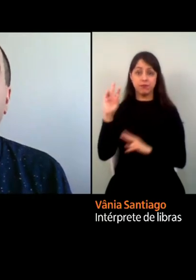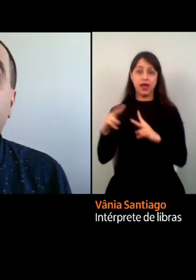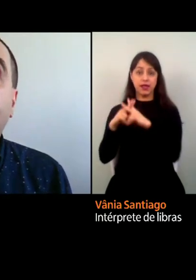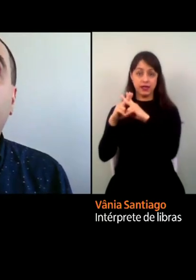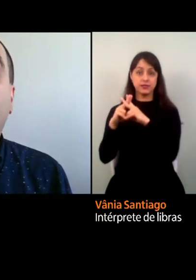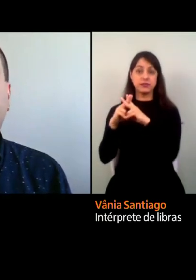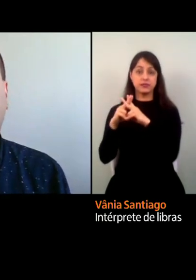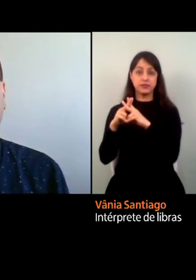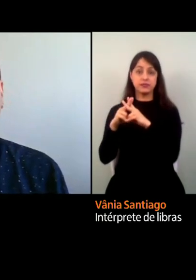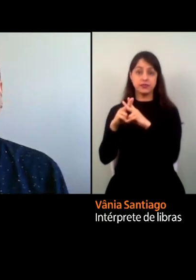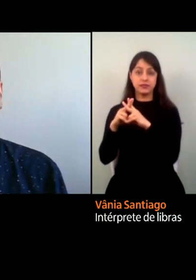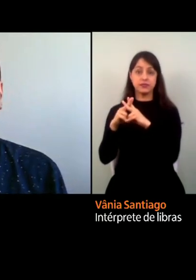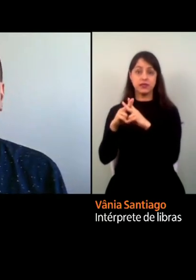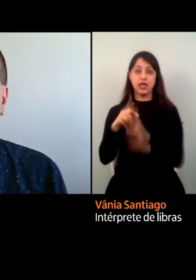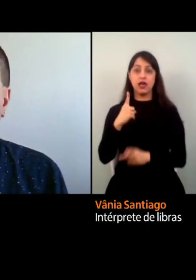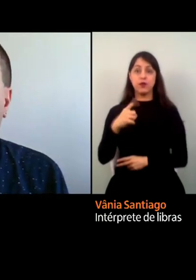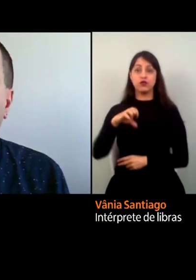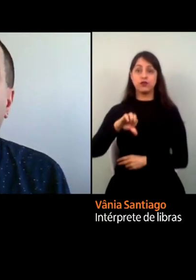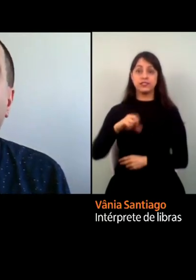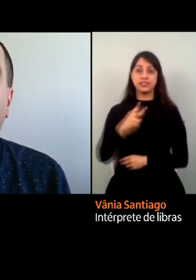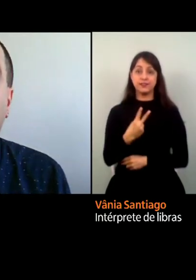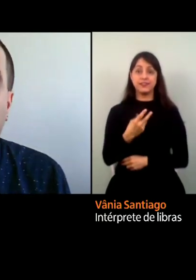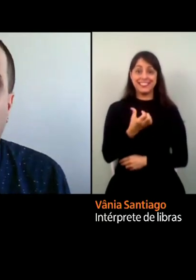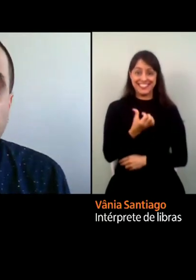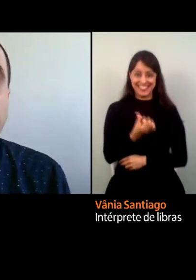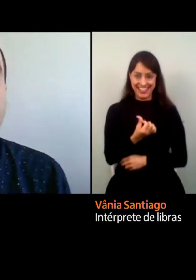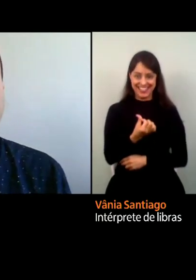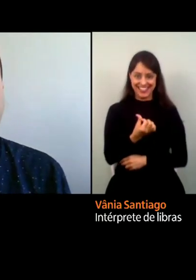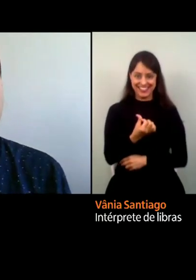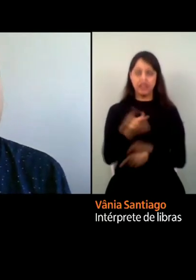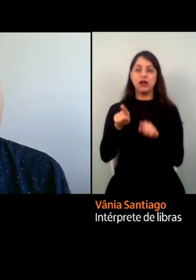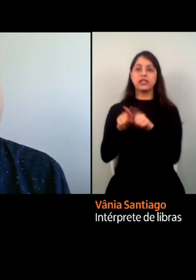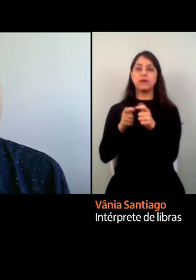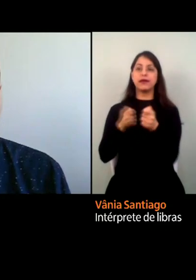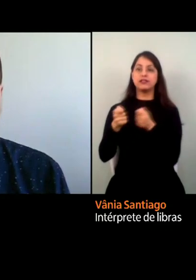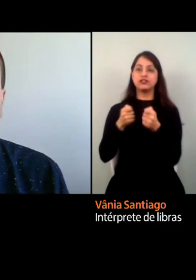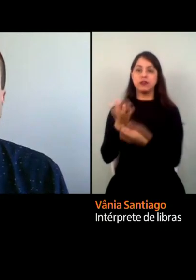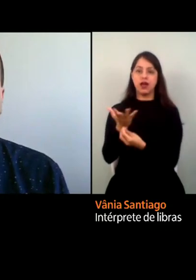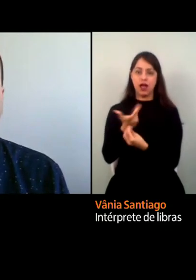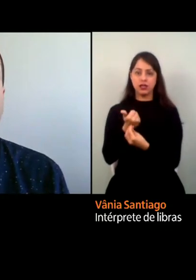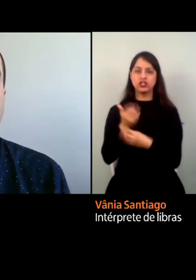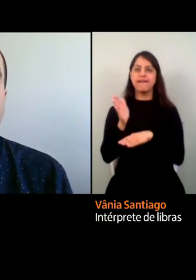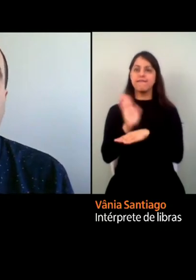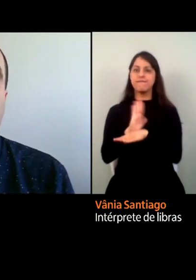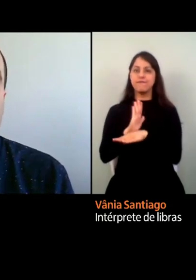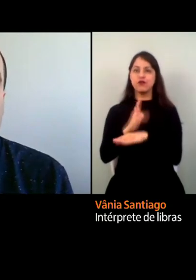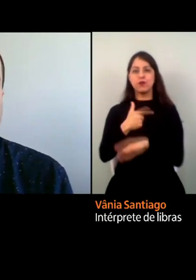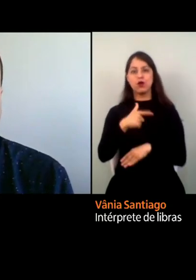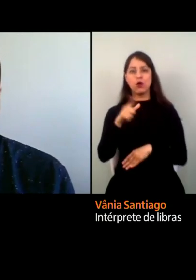1927, e diretor de arte de filmes de Marcel Lherbier, como Ressurreição, de